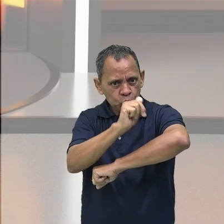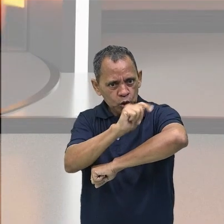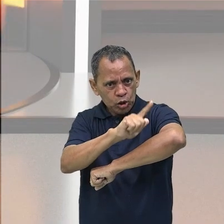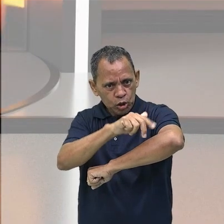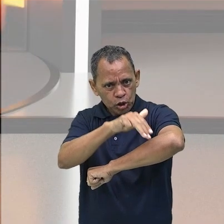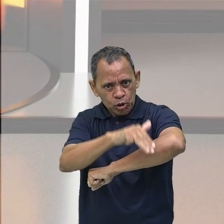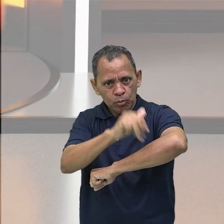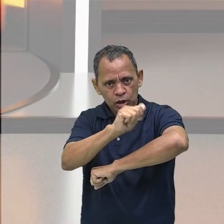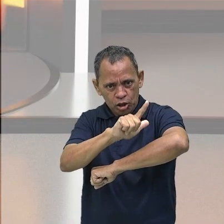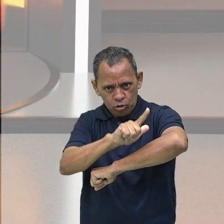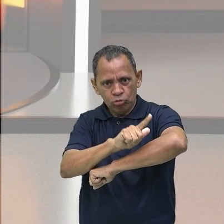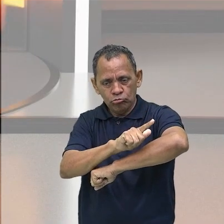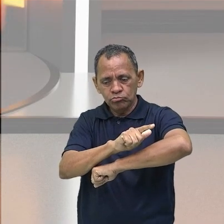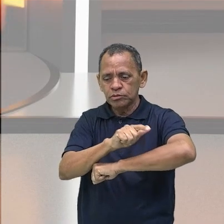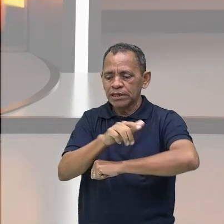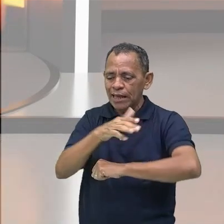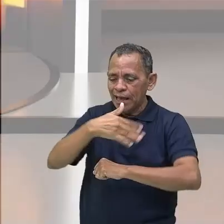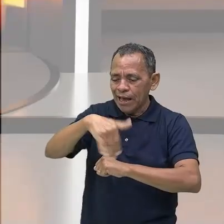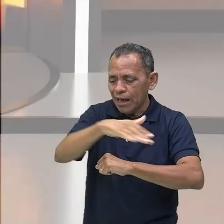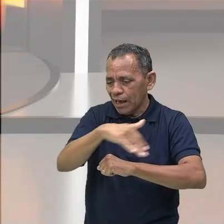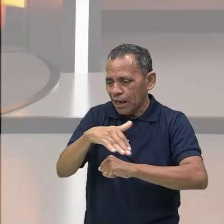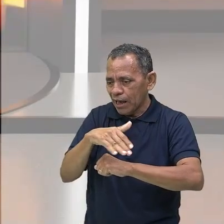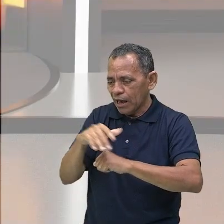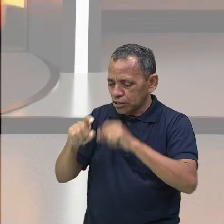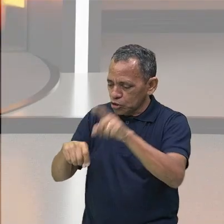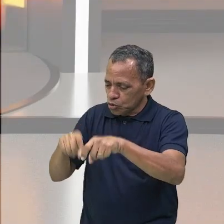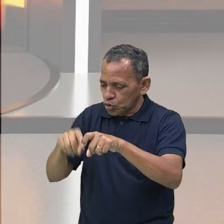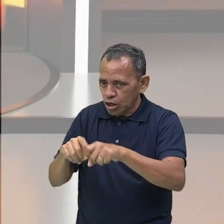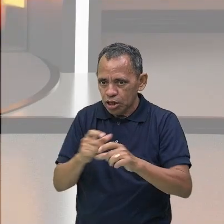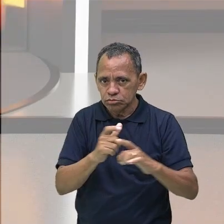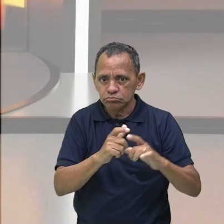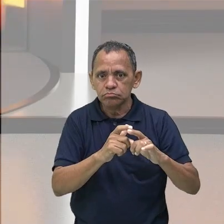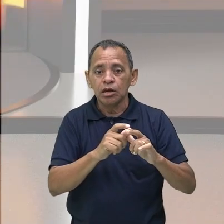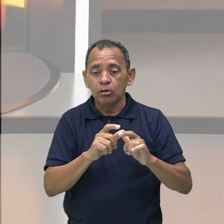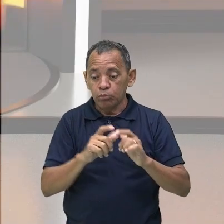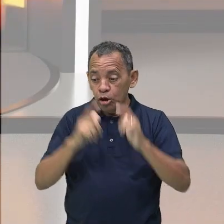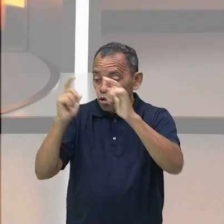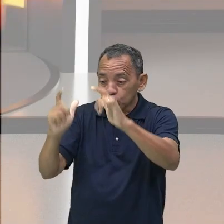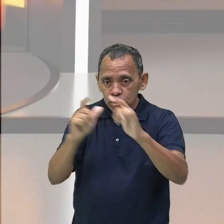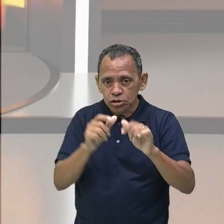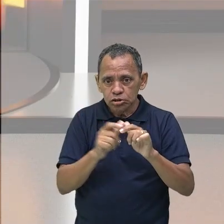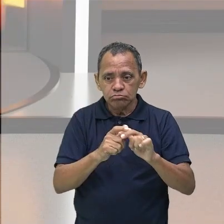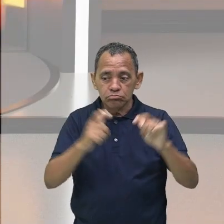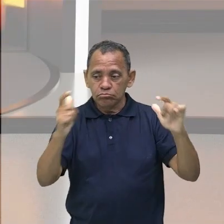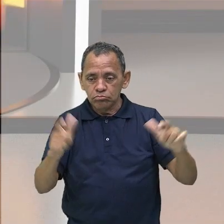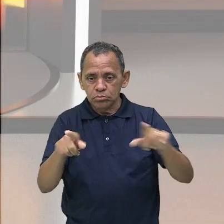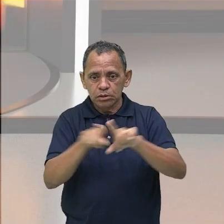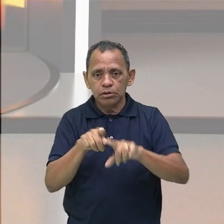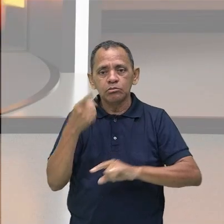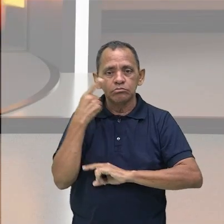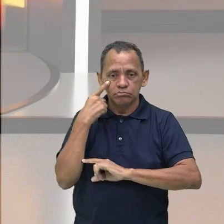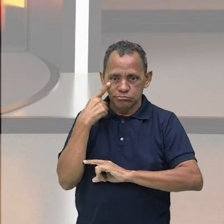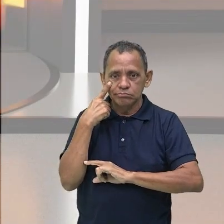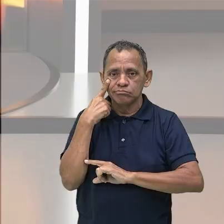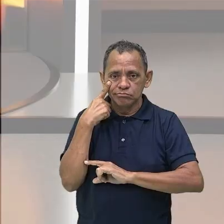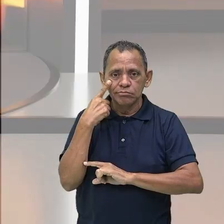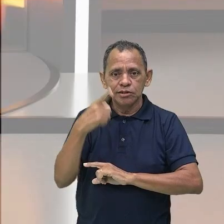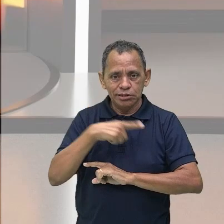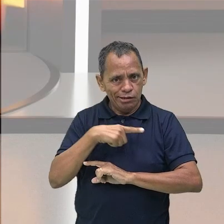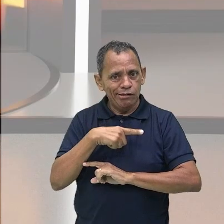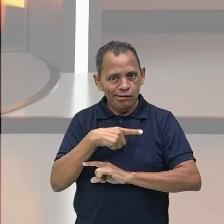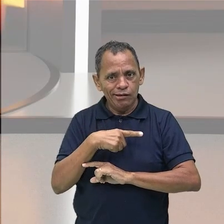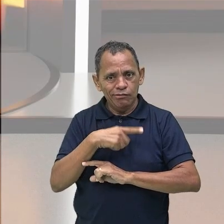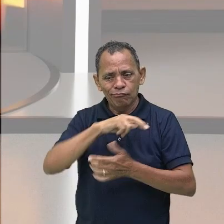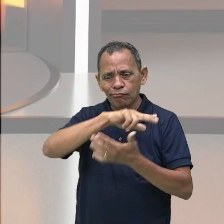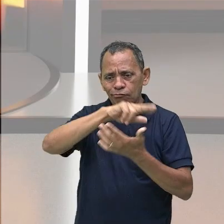áreas rurais para áreas maiores. Então, a gente observa muito aqui também na nossa região, né, a utilização dos ramais